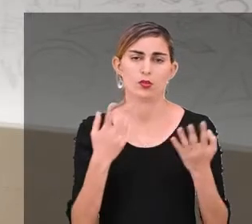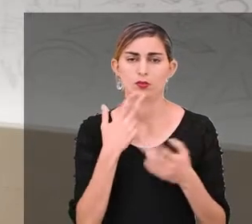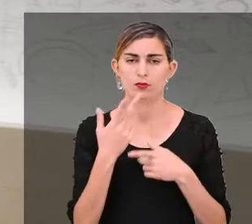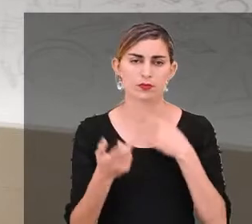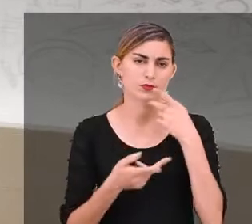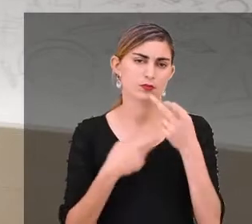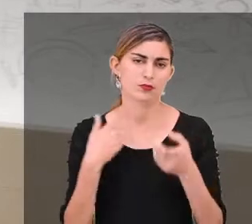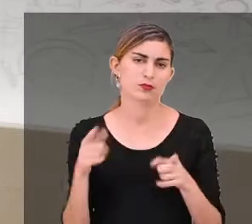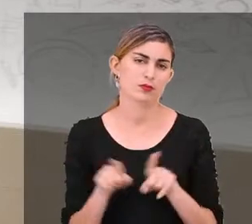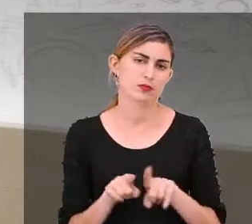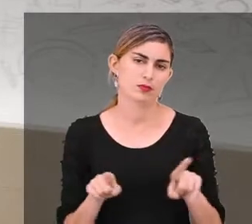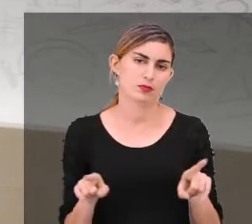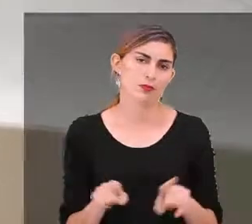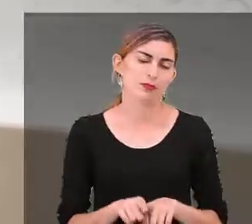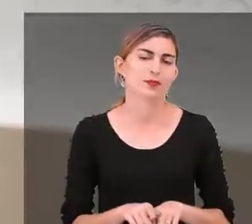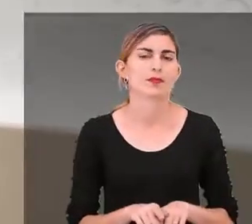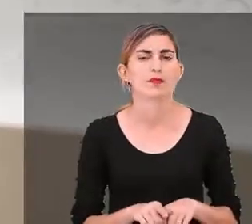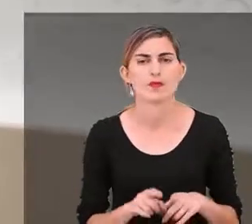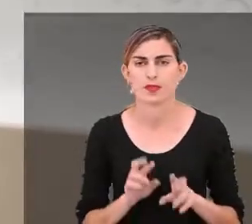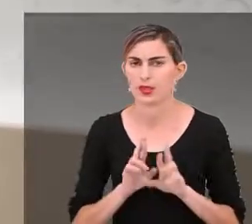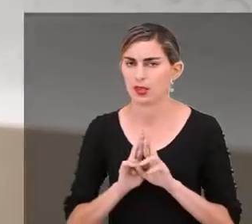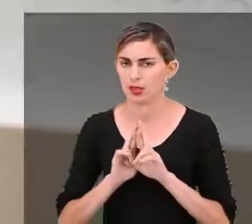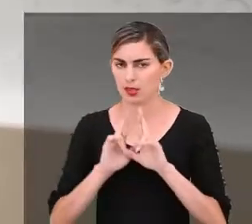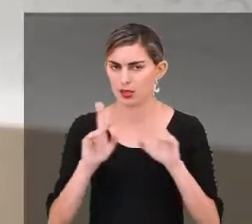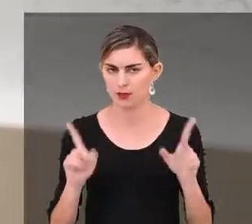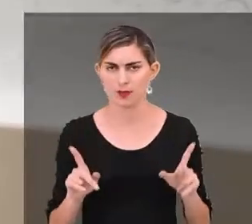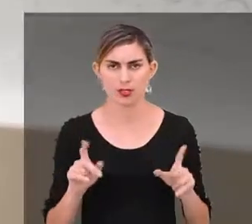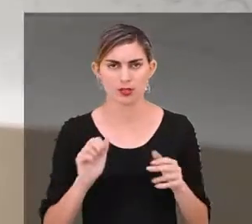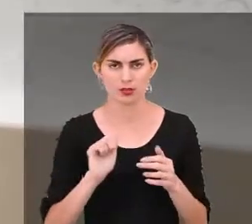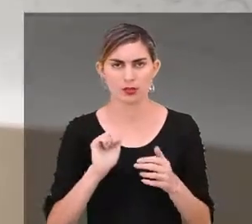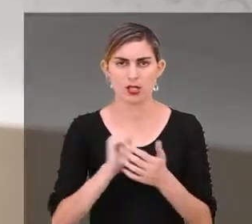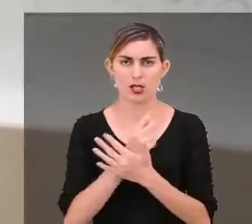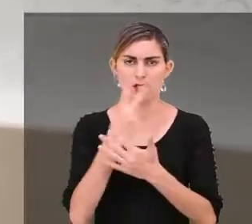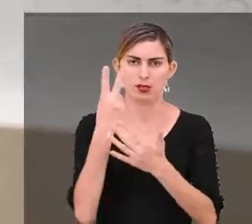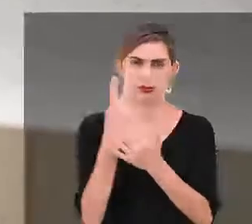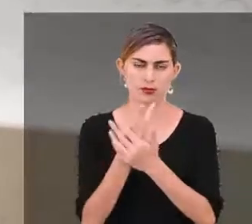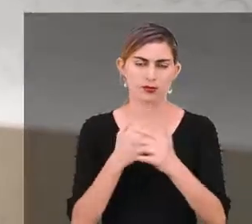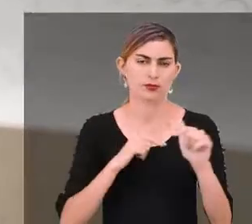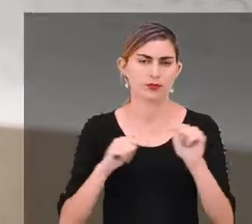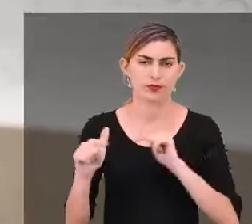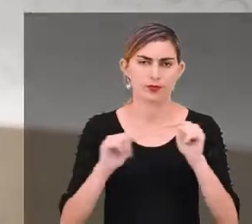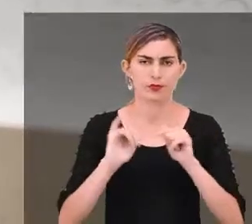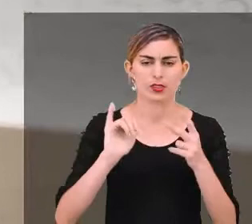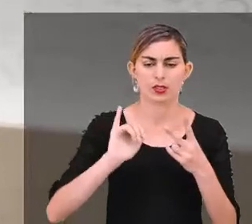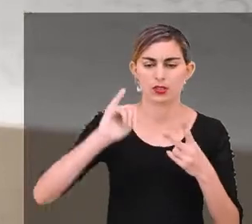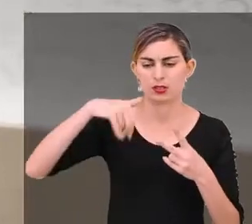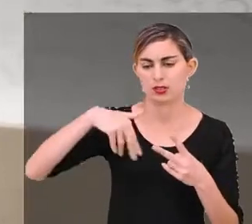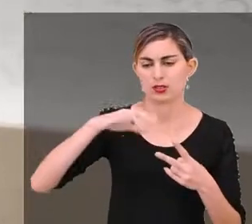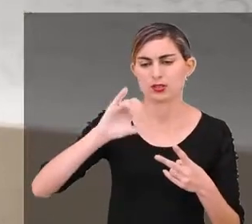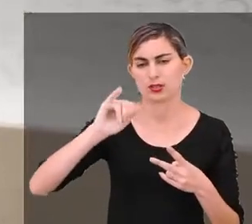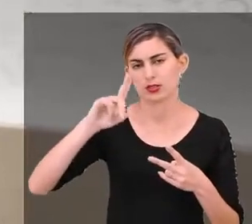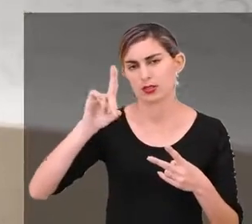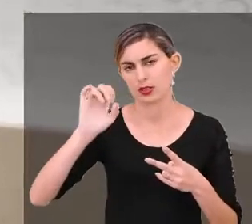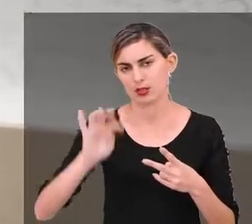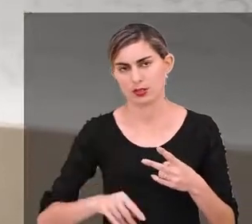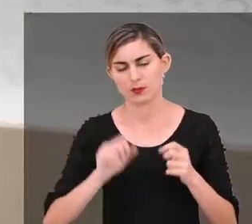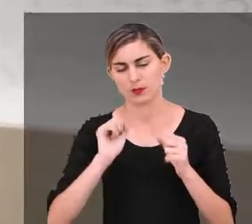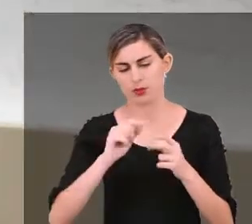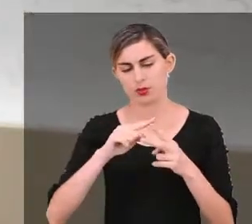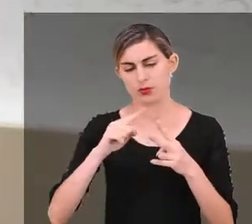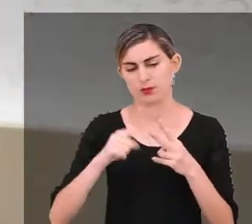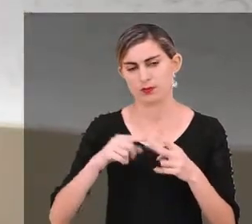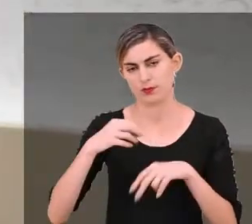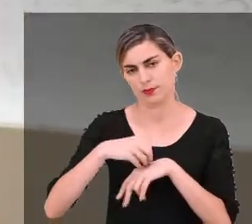Quando falamos também em diferença de acidente de trabalho e incidente, posso aqui